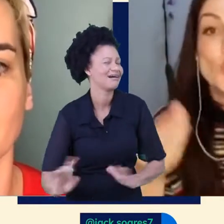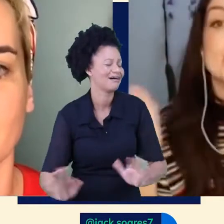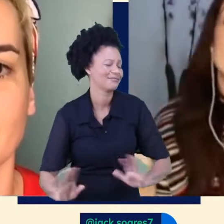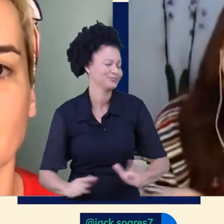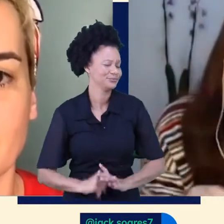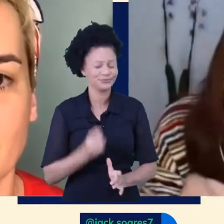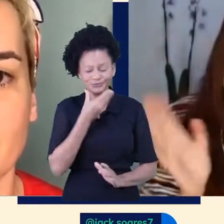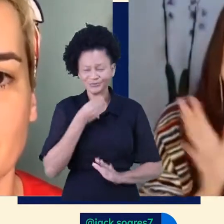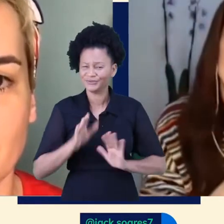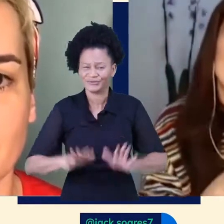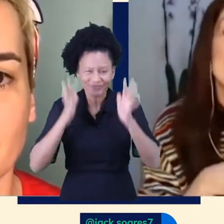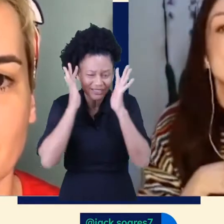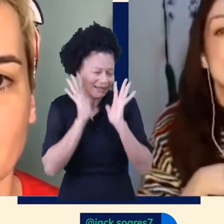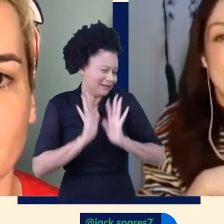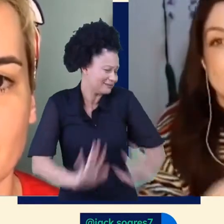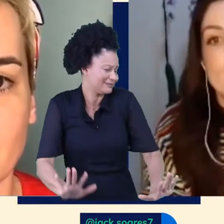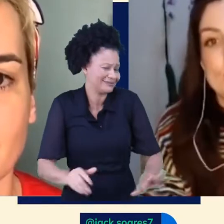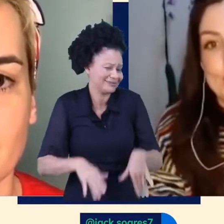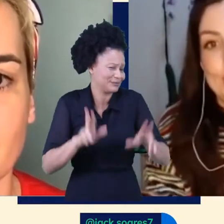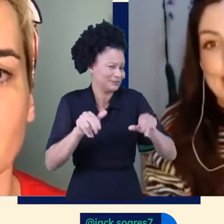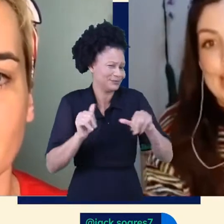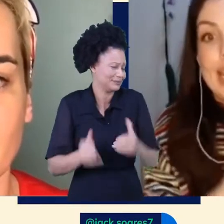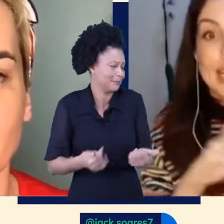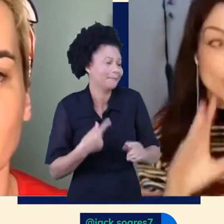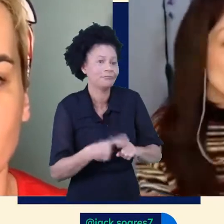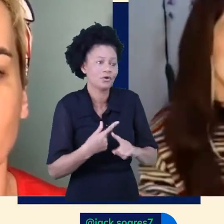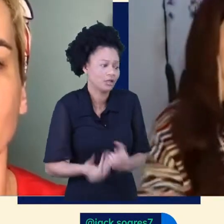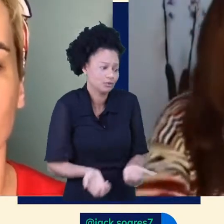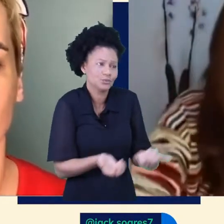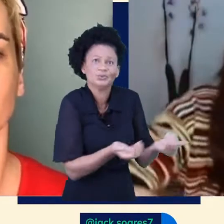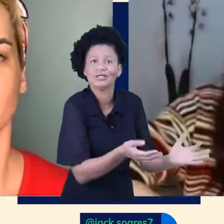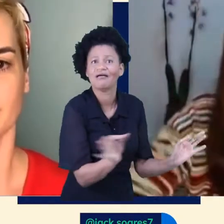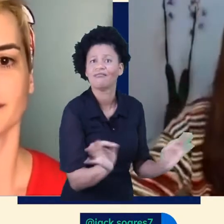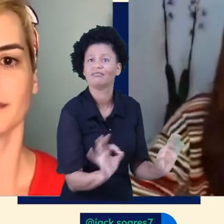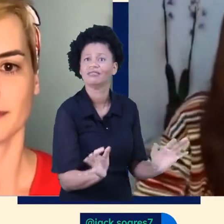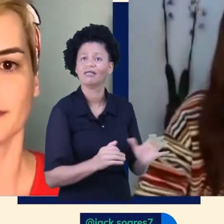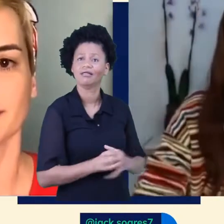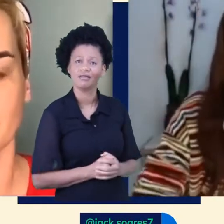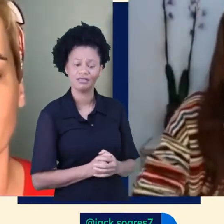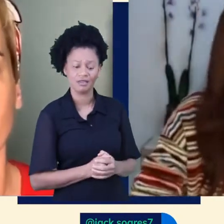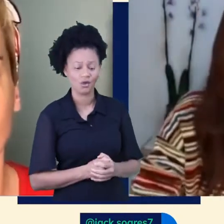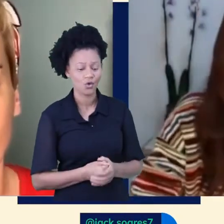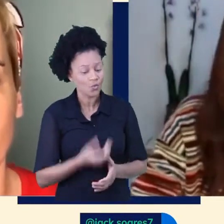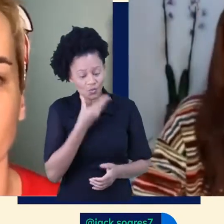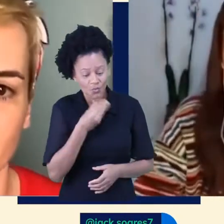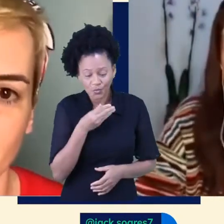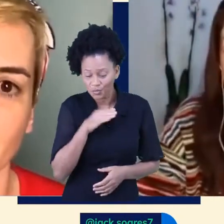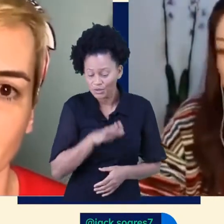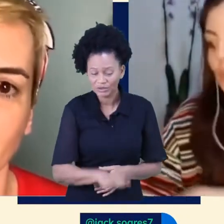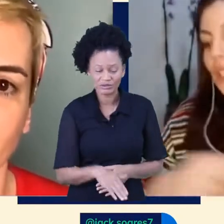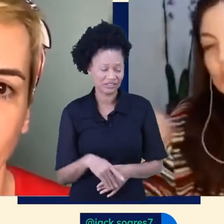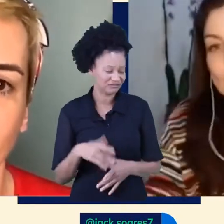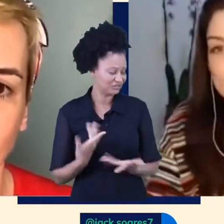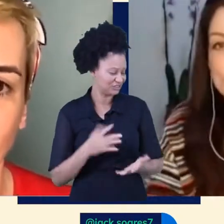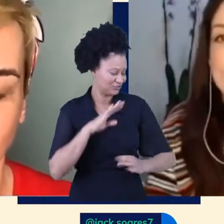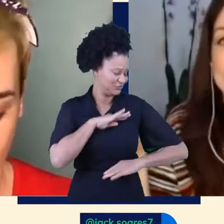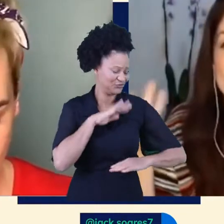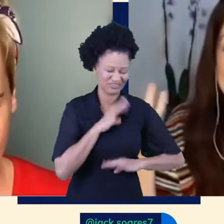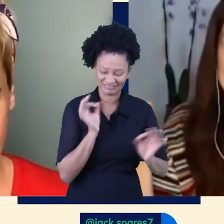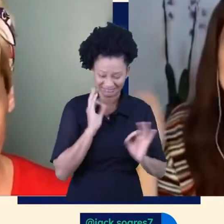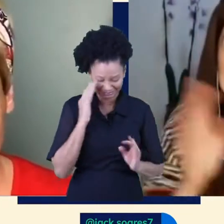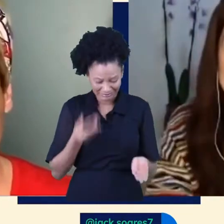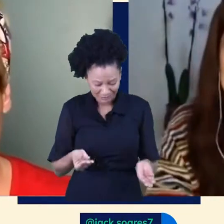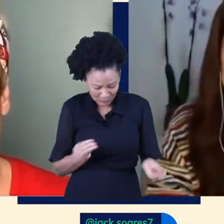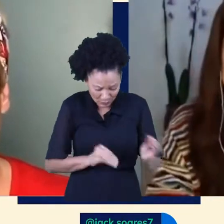porque nunca deixaram a criatura pegar, tadinho. Ele não sabe, não tem jeitinho com o bebê, não sabe trocar fralda porque nunca deixaram